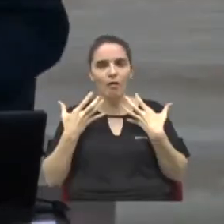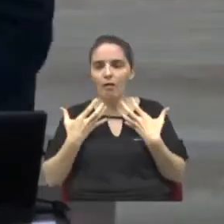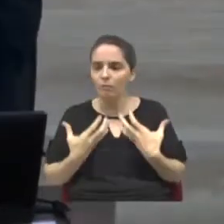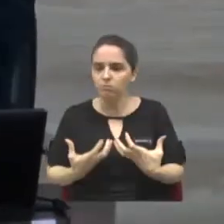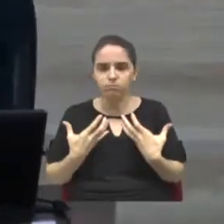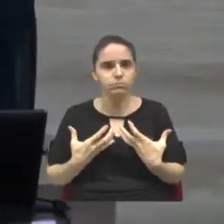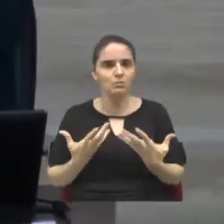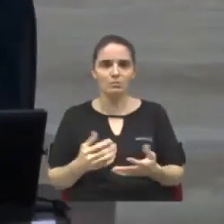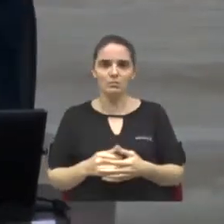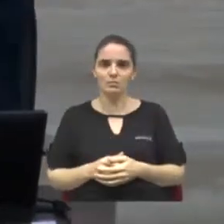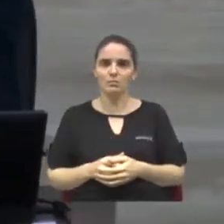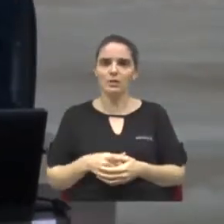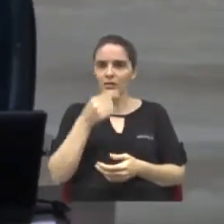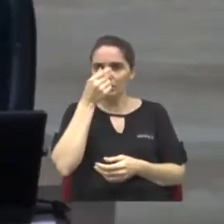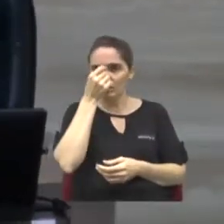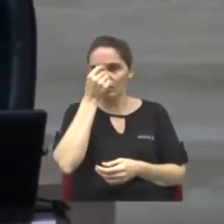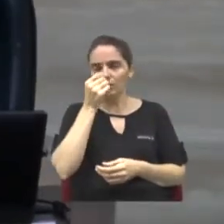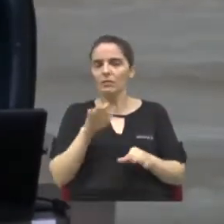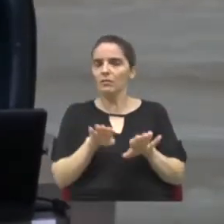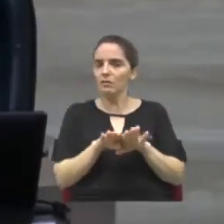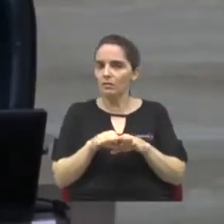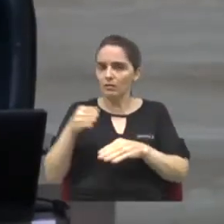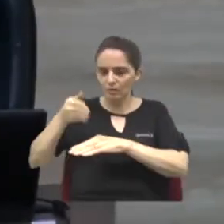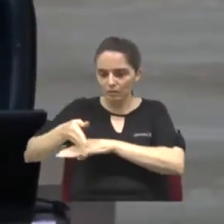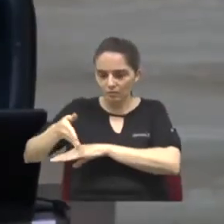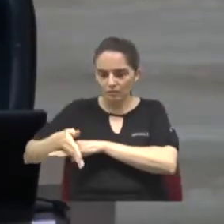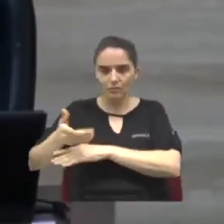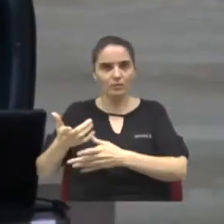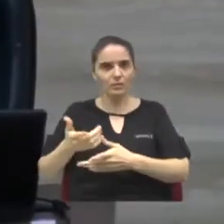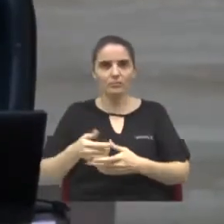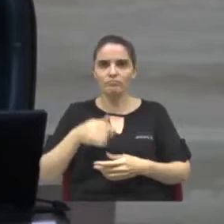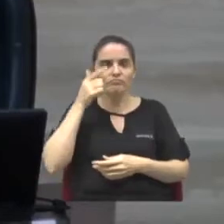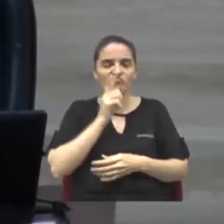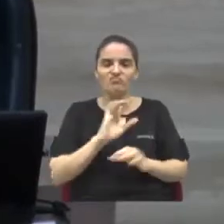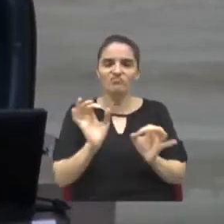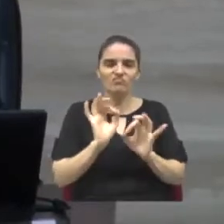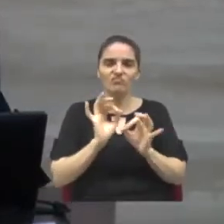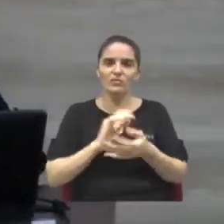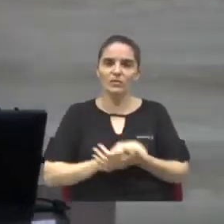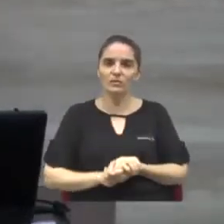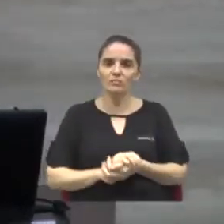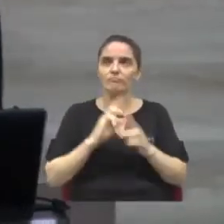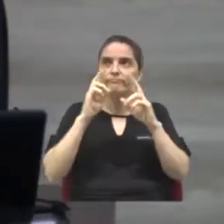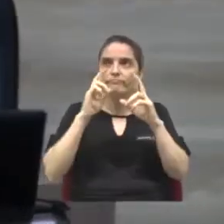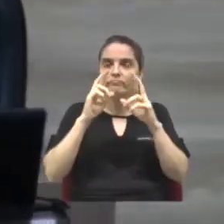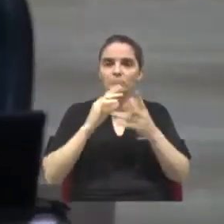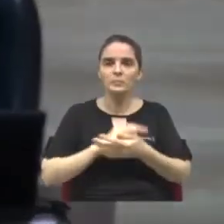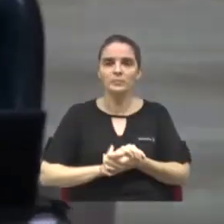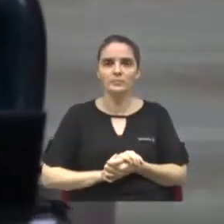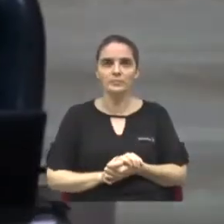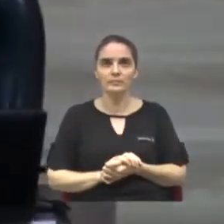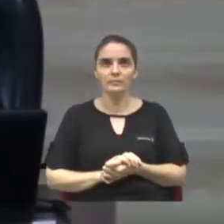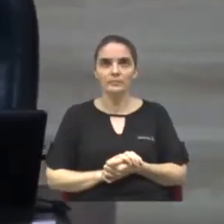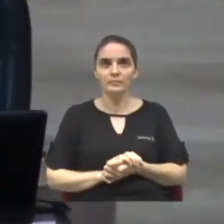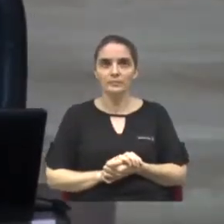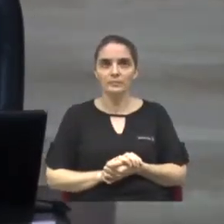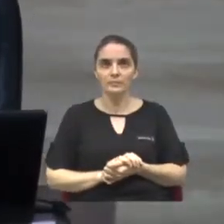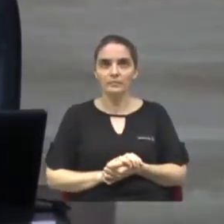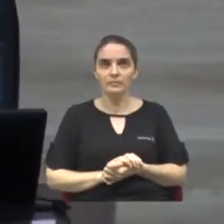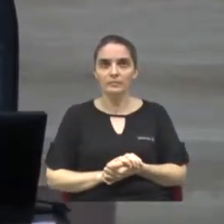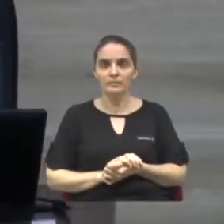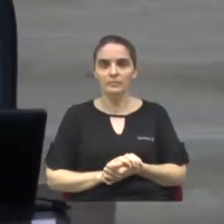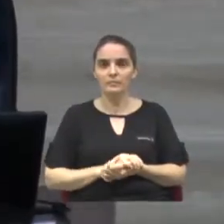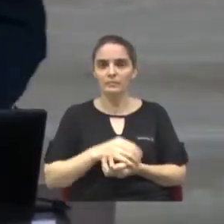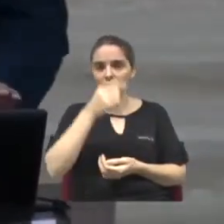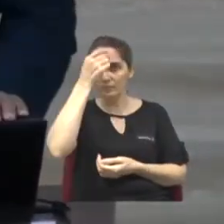esses 10 bairros, 8, 10 bairros tem essa situação. Então, tomara que seja resolvido logo isso. Não, a parte, vereador.